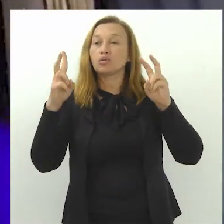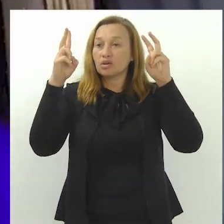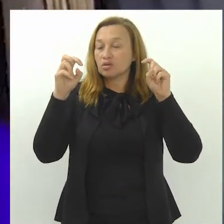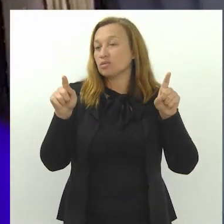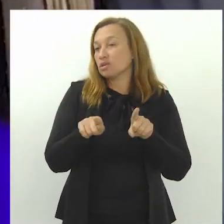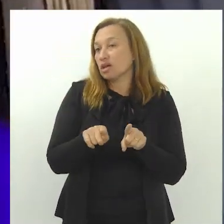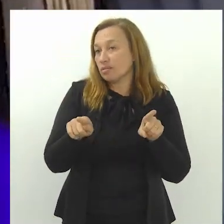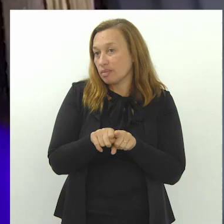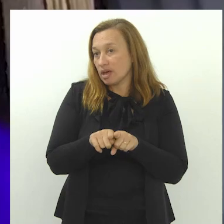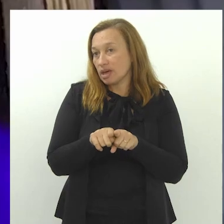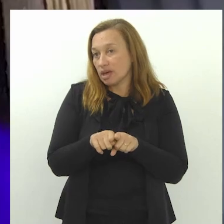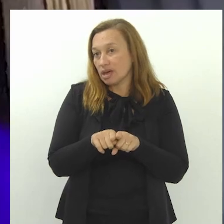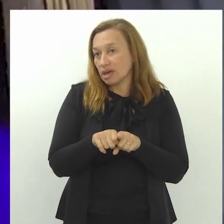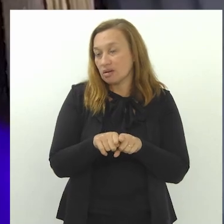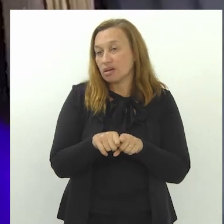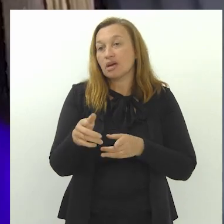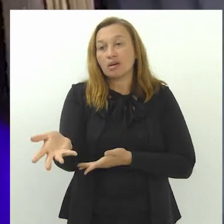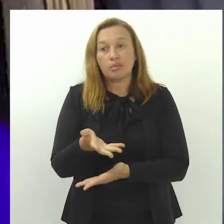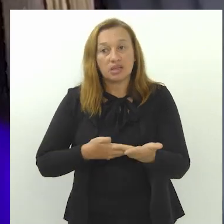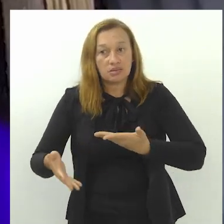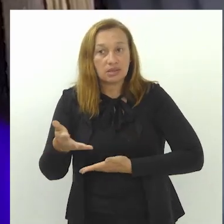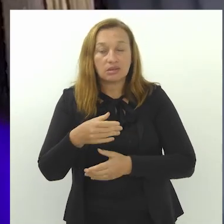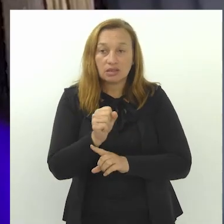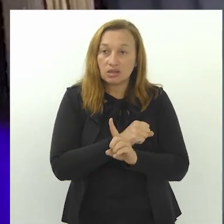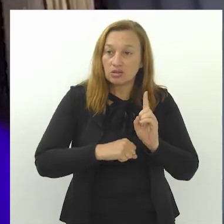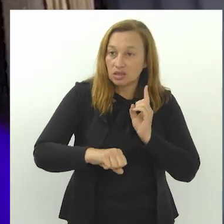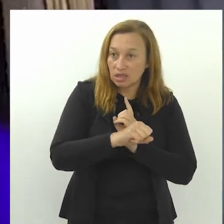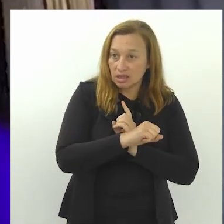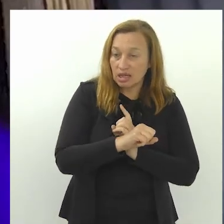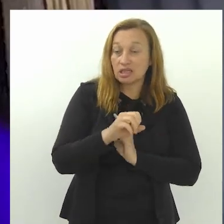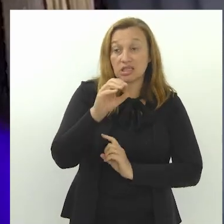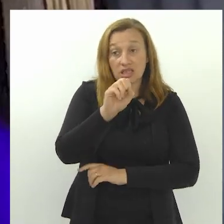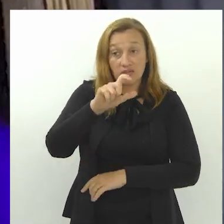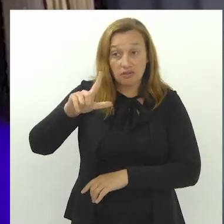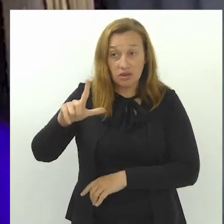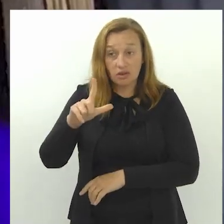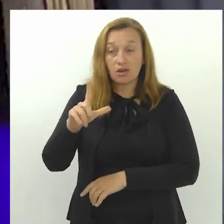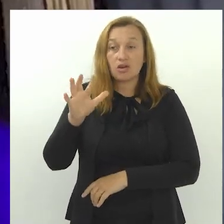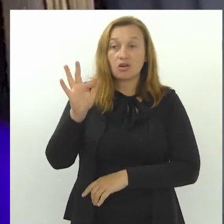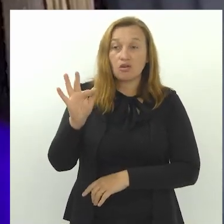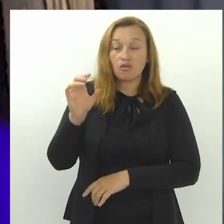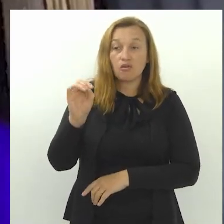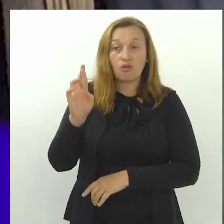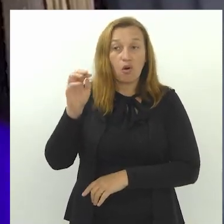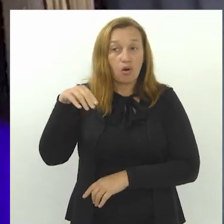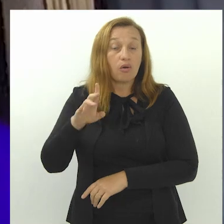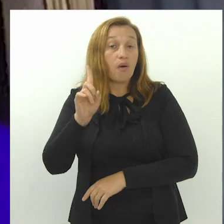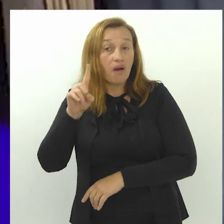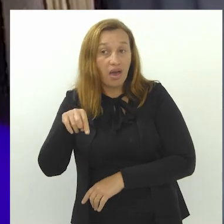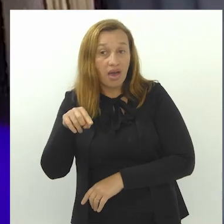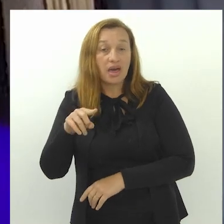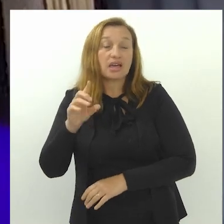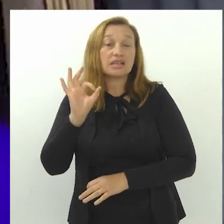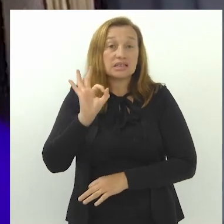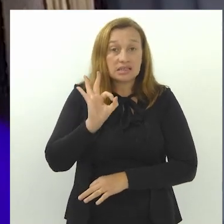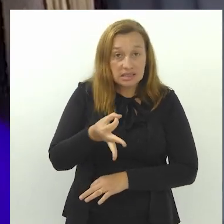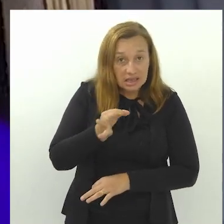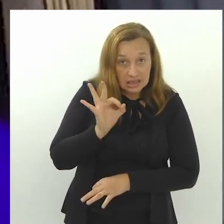outra grande questão que diz respeito à participação da sociedade civil em fóruns multilaterais